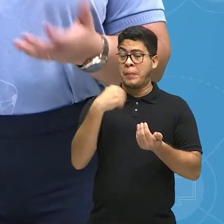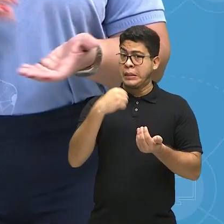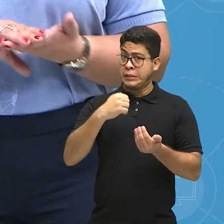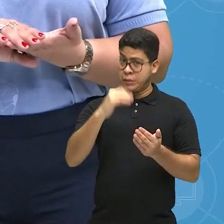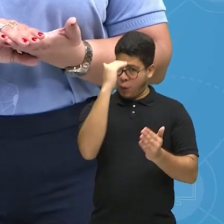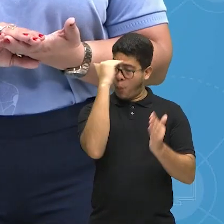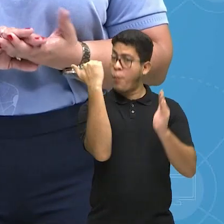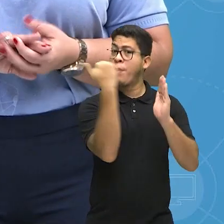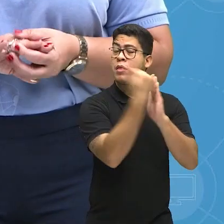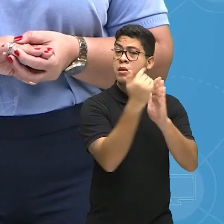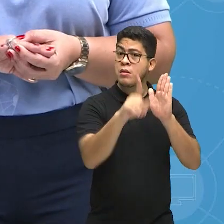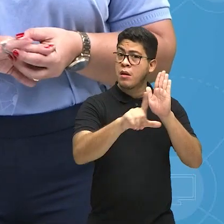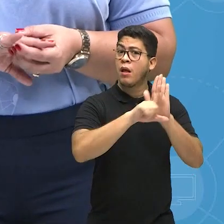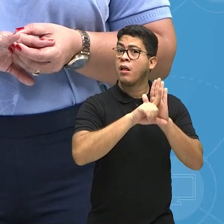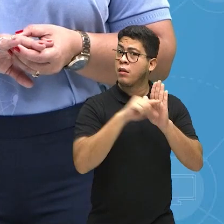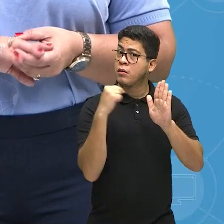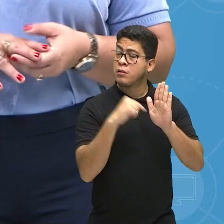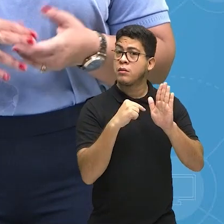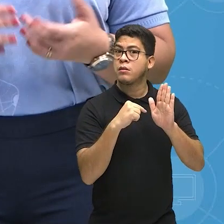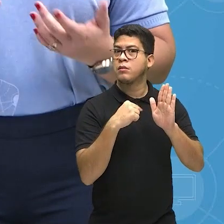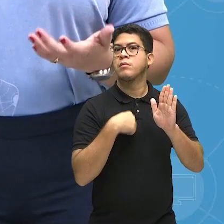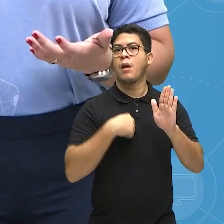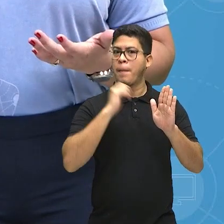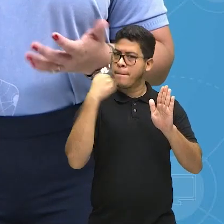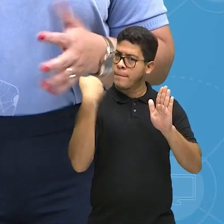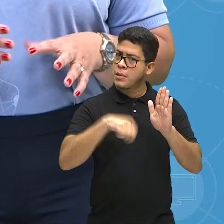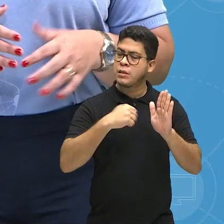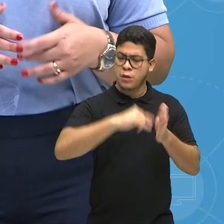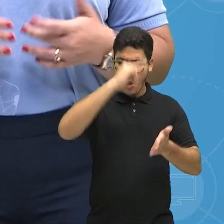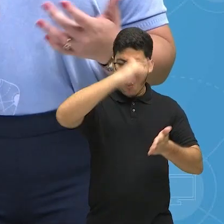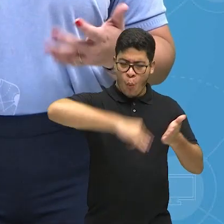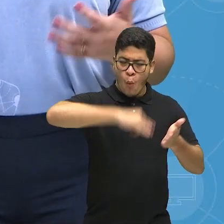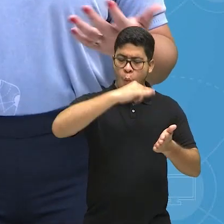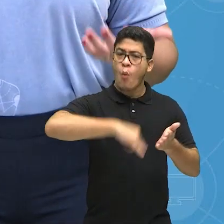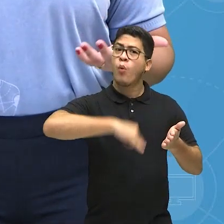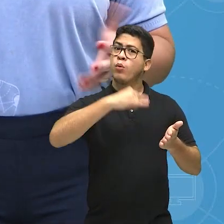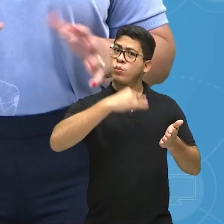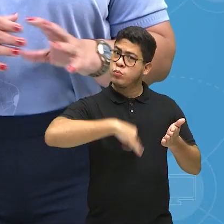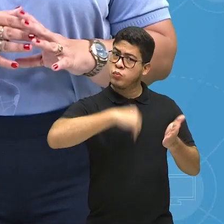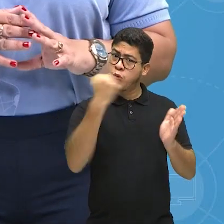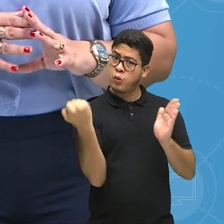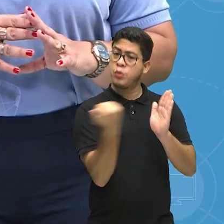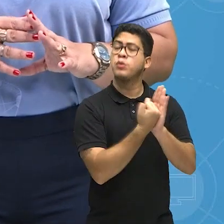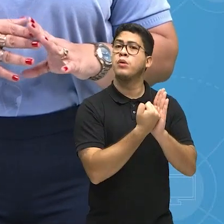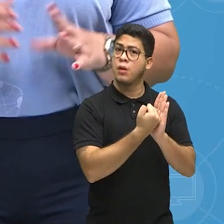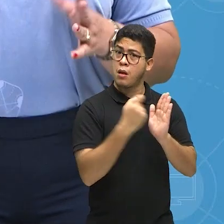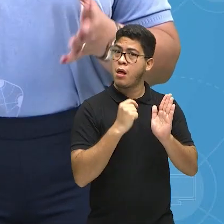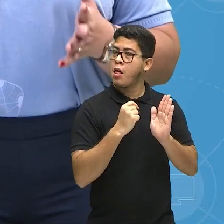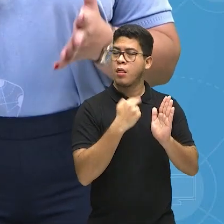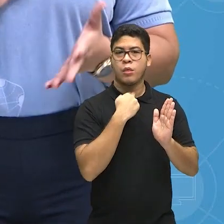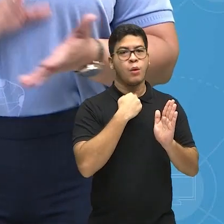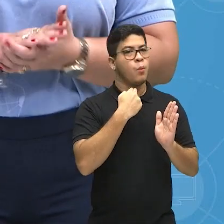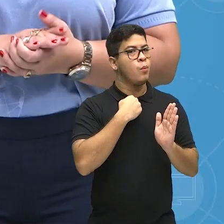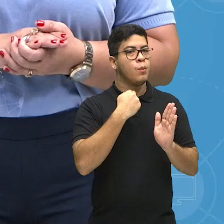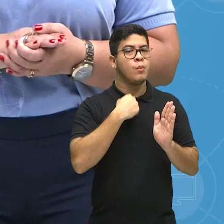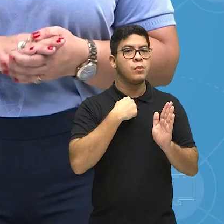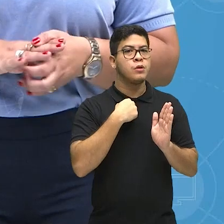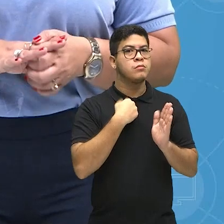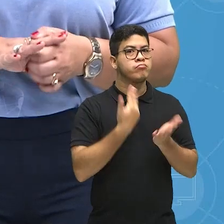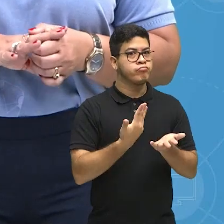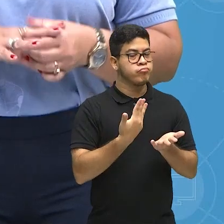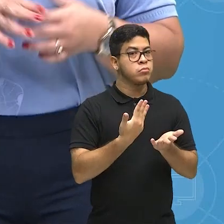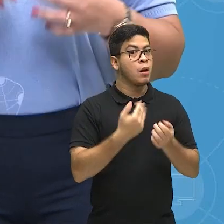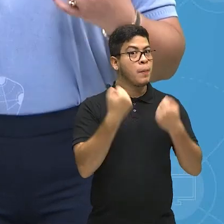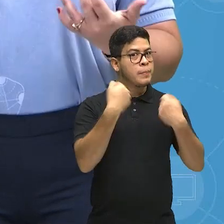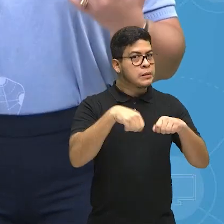ser adquirido de forma legal, com registro dos órgãos, né, das entidades, para saber que você tem lá aquele